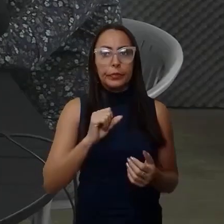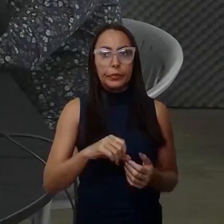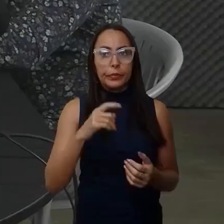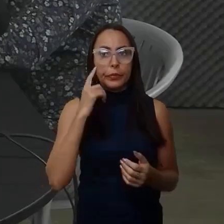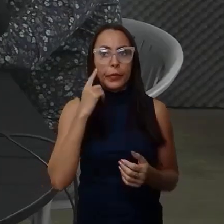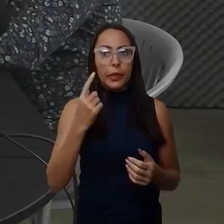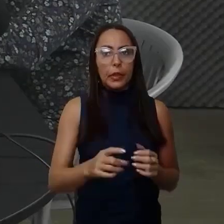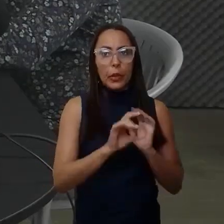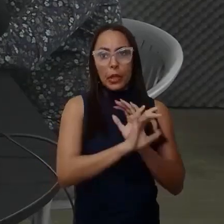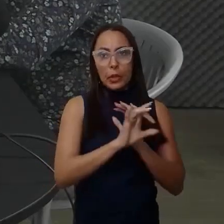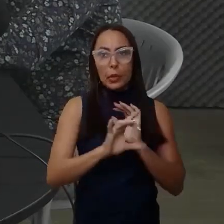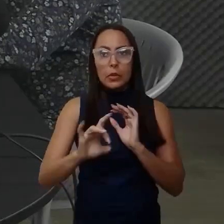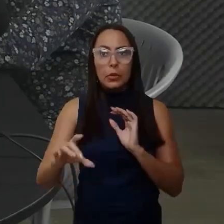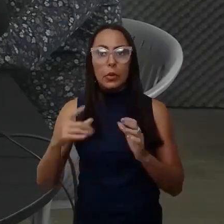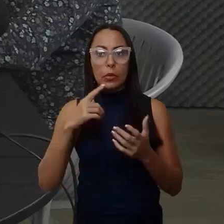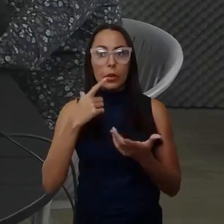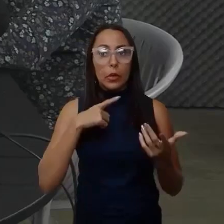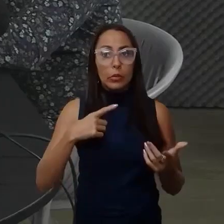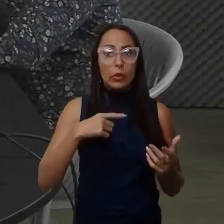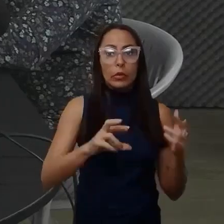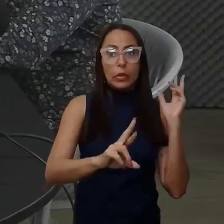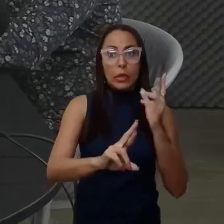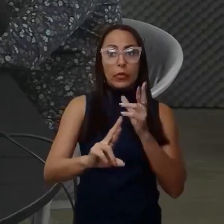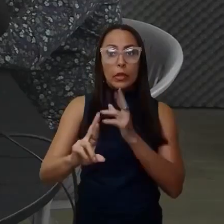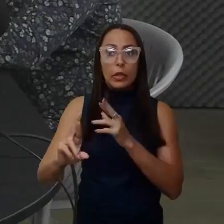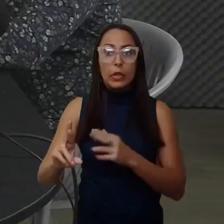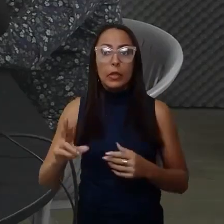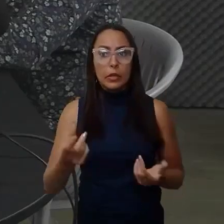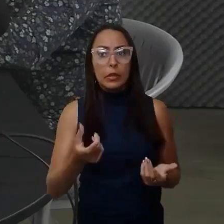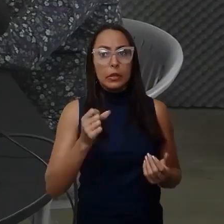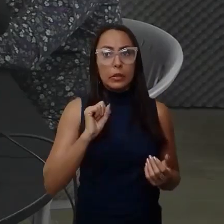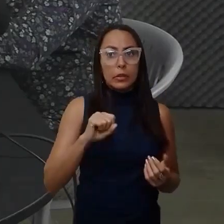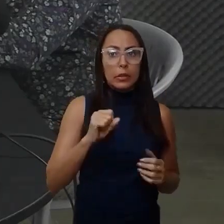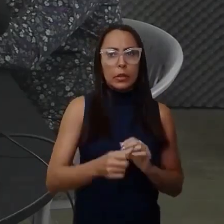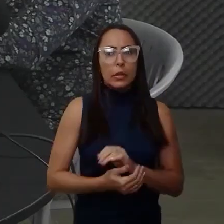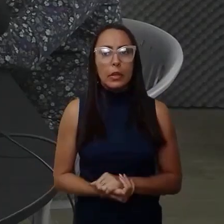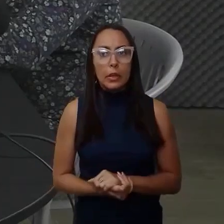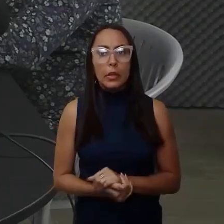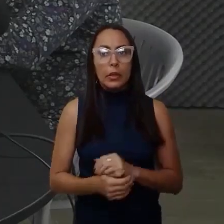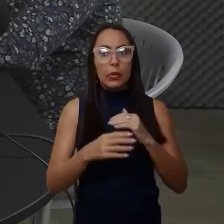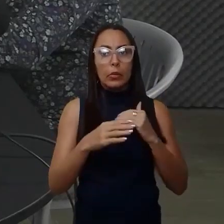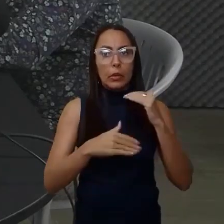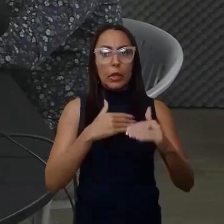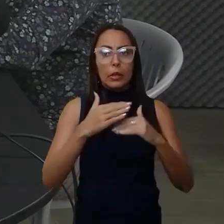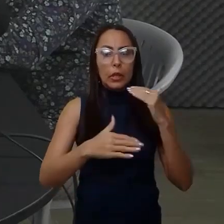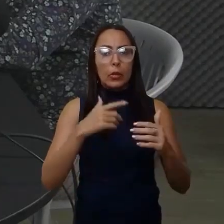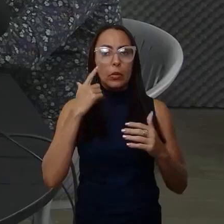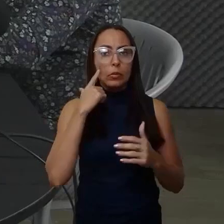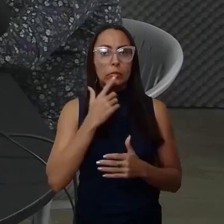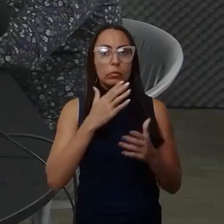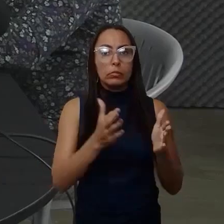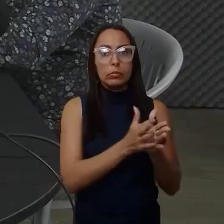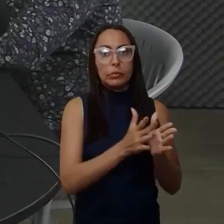cada pessoa. E o que eu tenho de referência é diferente do que você tem, do que a professora Silvana tem. Então, cada um tem um modo de ver a vida,